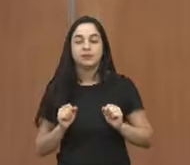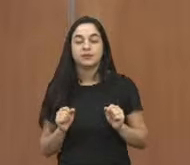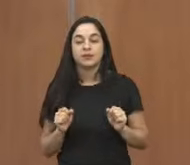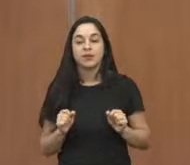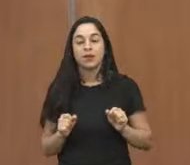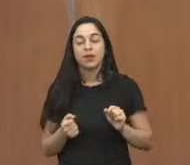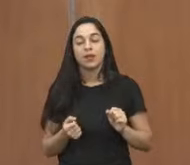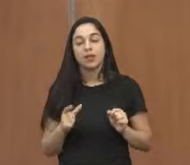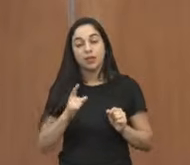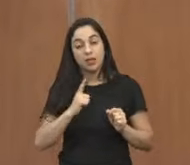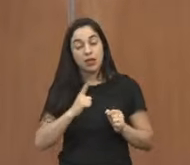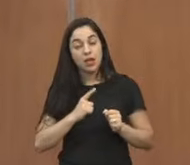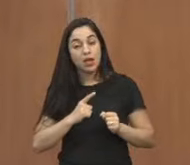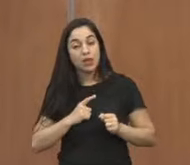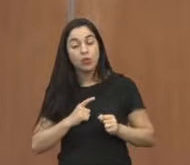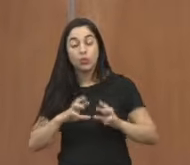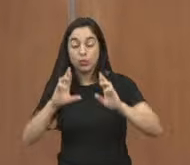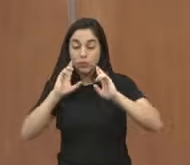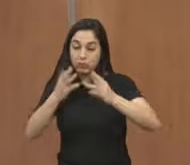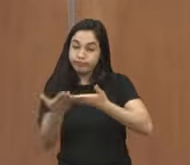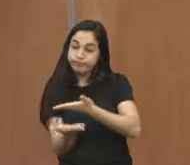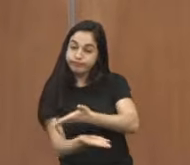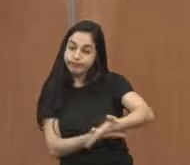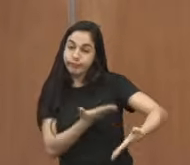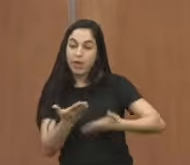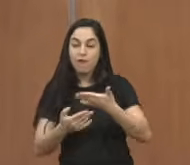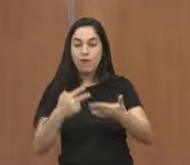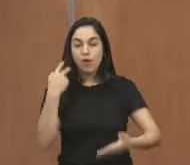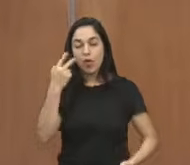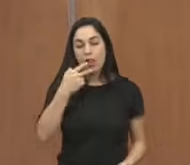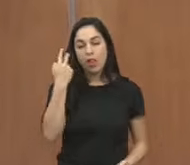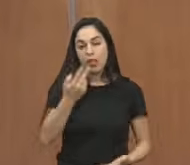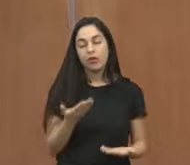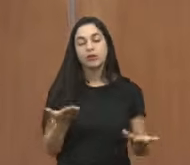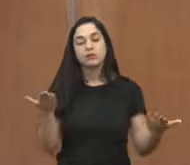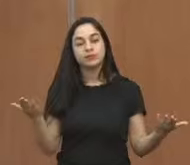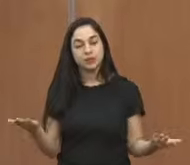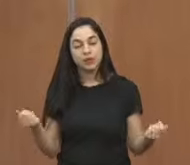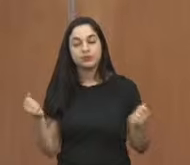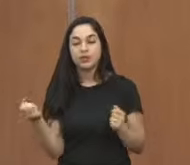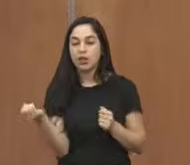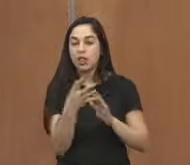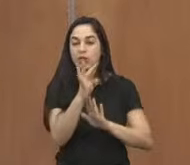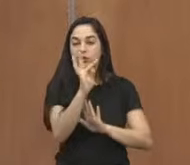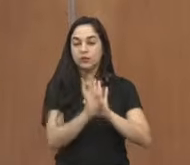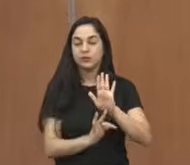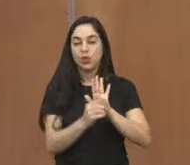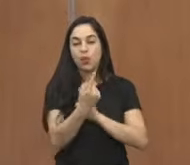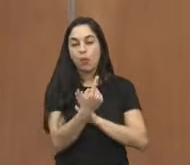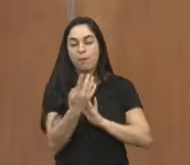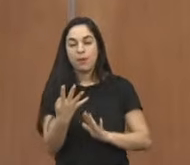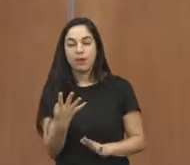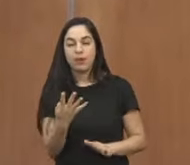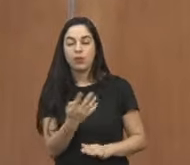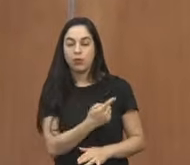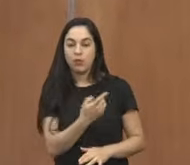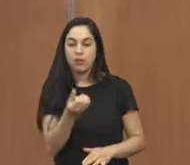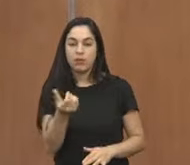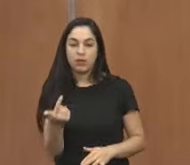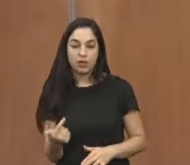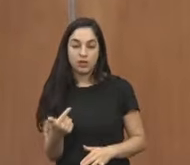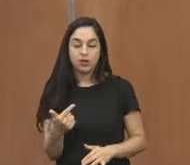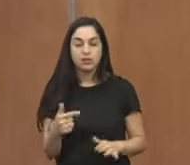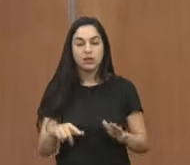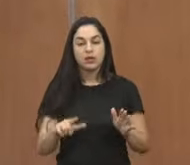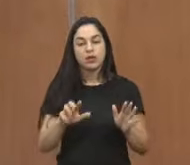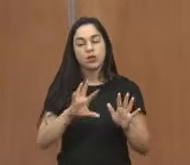decoro parlamentar e do respeito mútuo entre os vereadores. Por fim, a nova redação do artigo 162 estabelece que os prazos